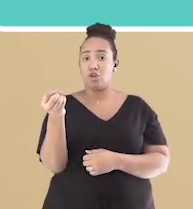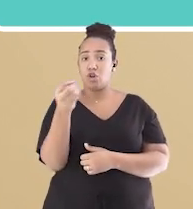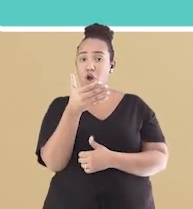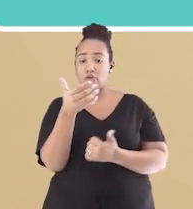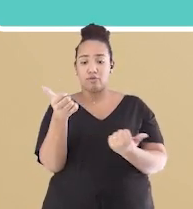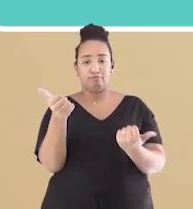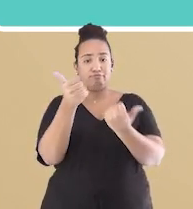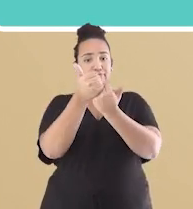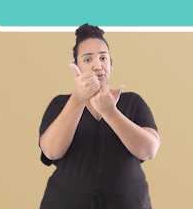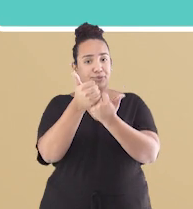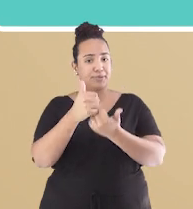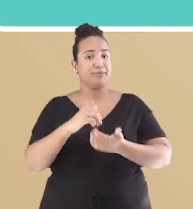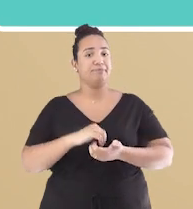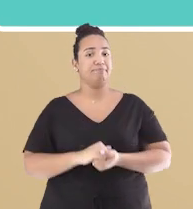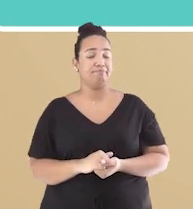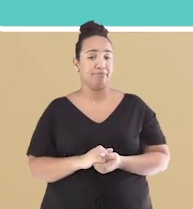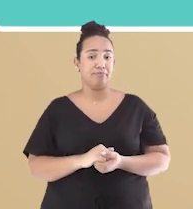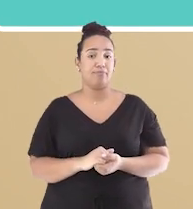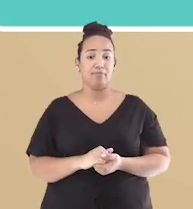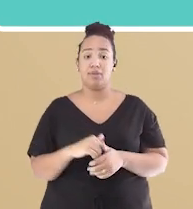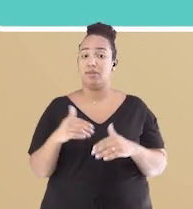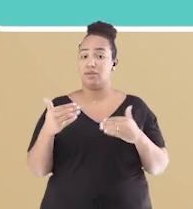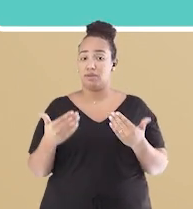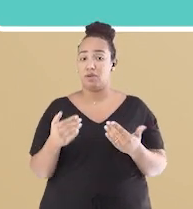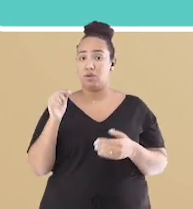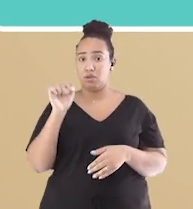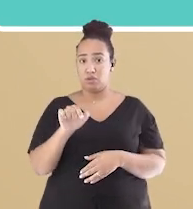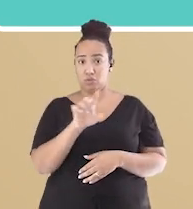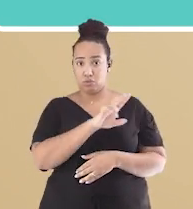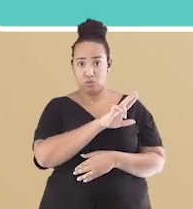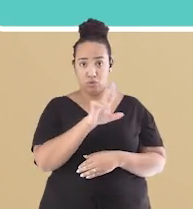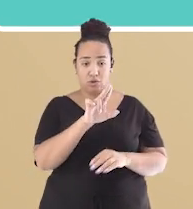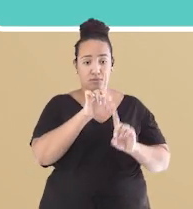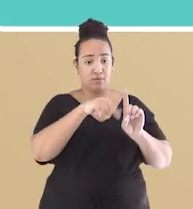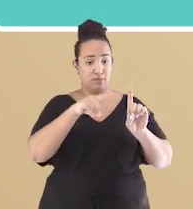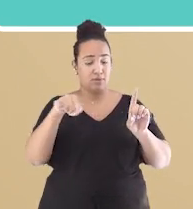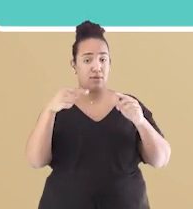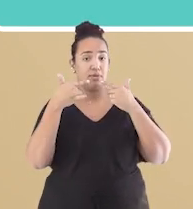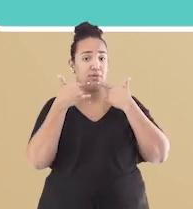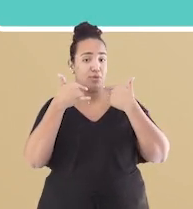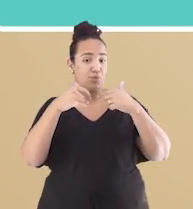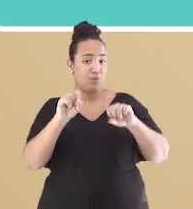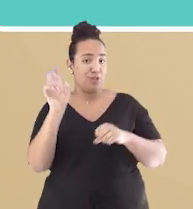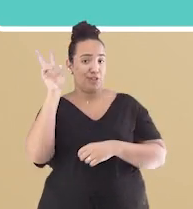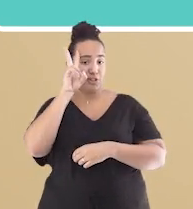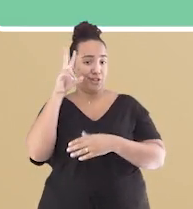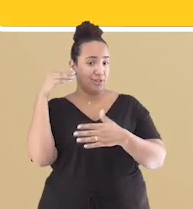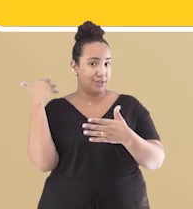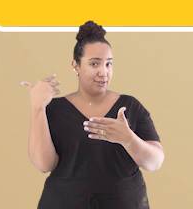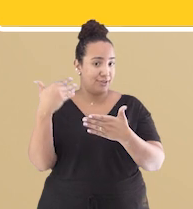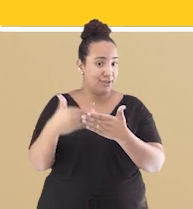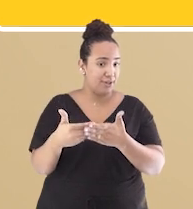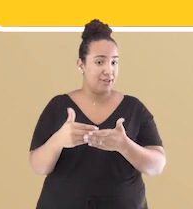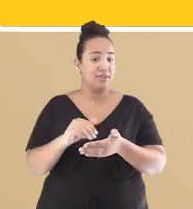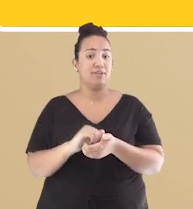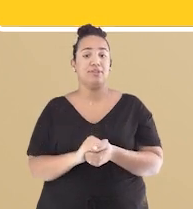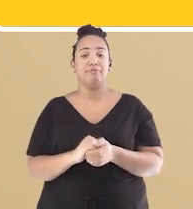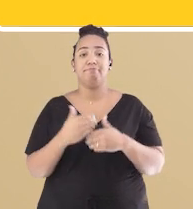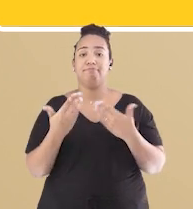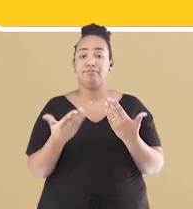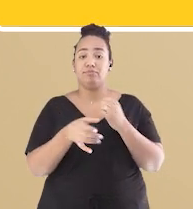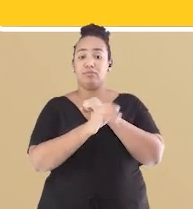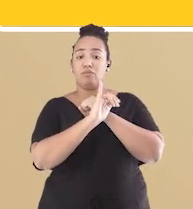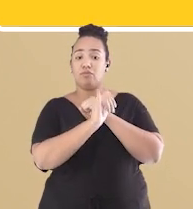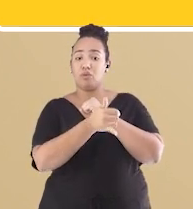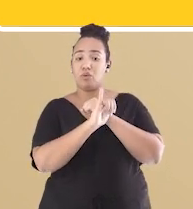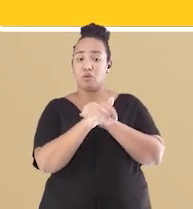vão chegando. Isso é o que chamamos de variedade linguística histórica. Essa crônica